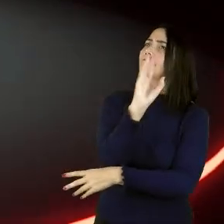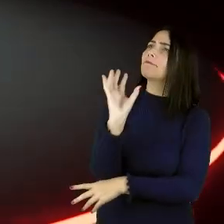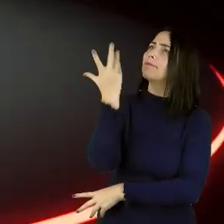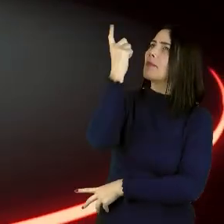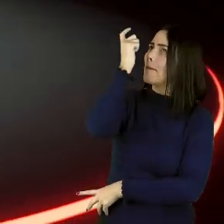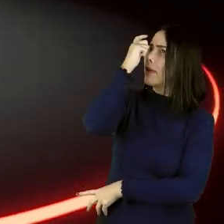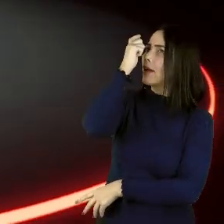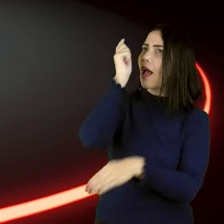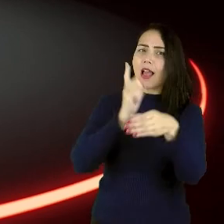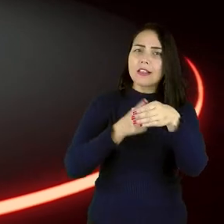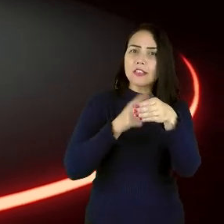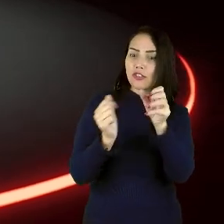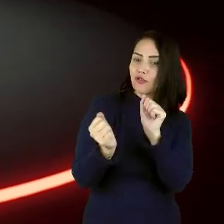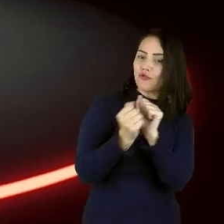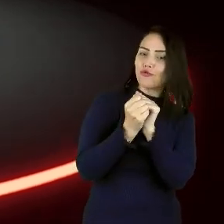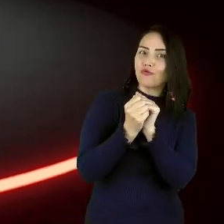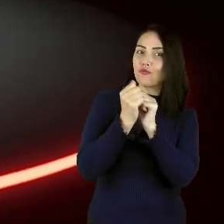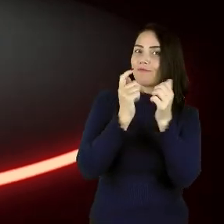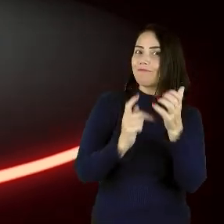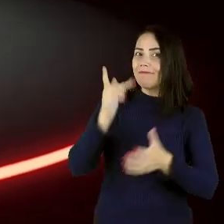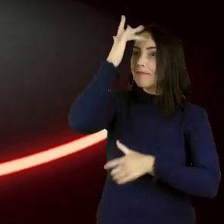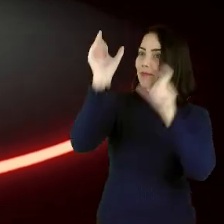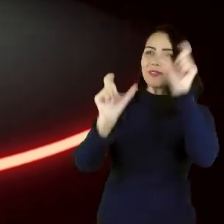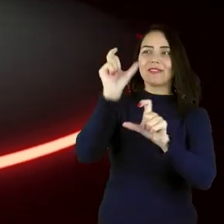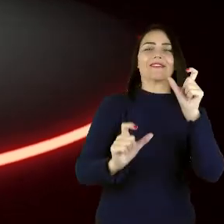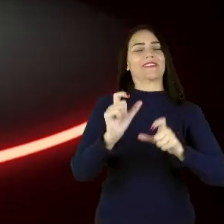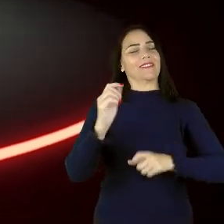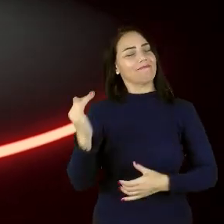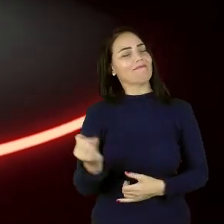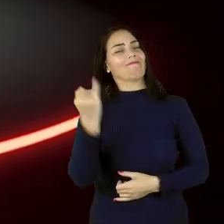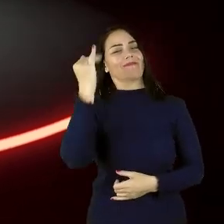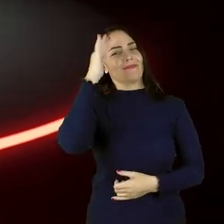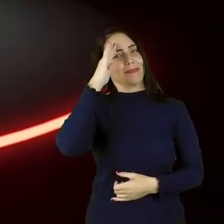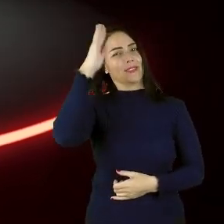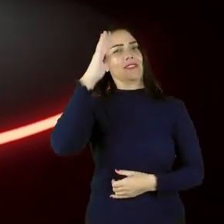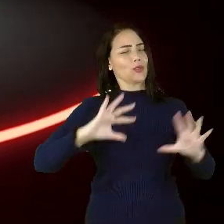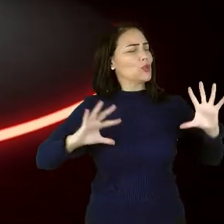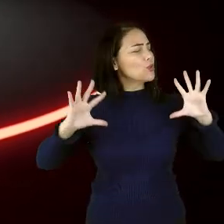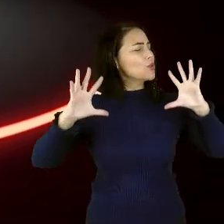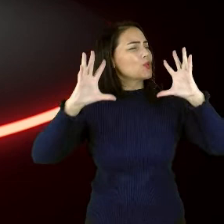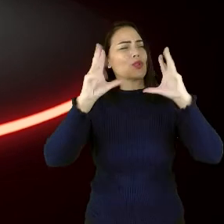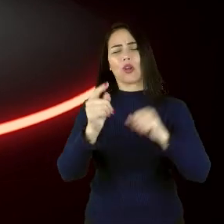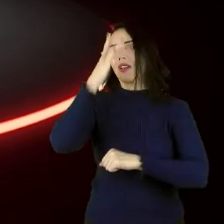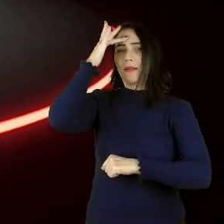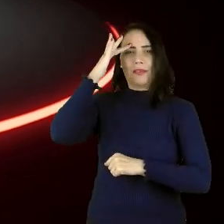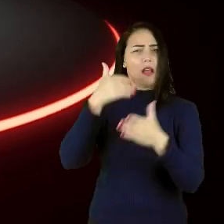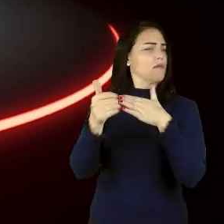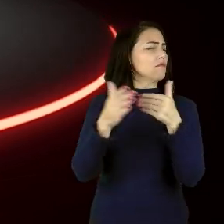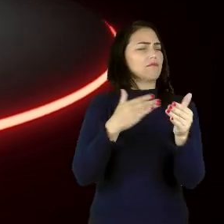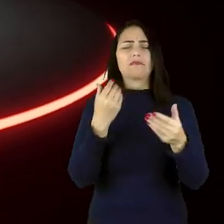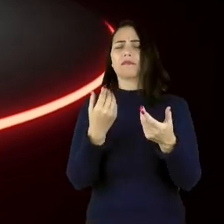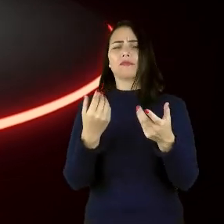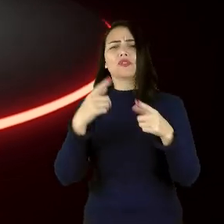a cidade junto com os atores principais, as pessoas. Todas as pessoas, independente da